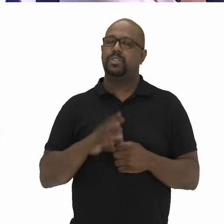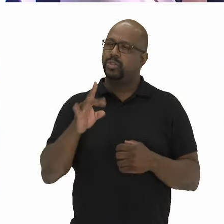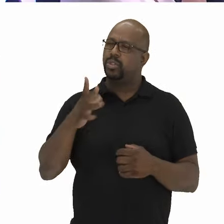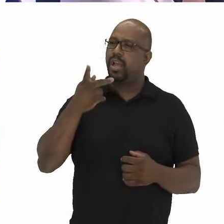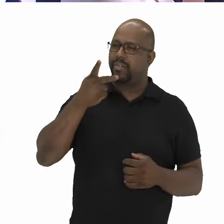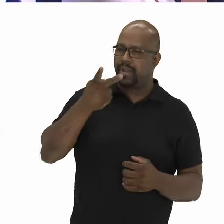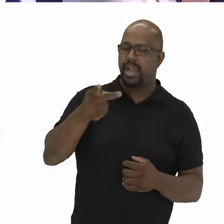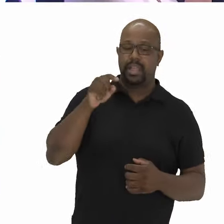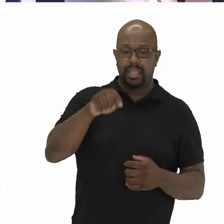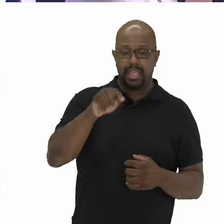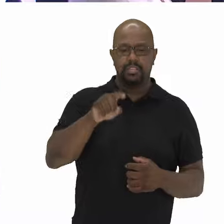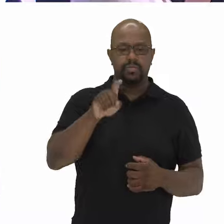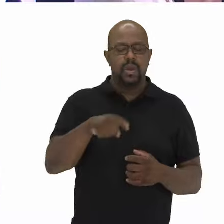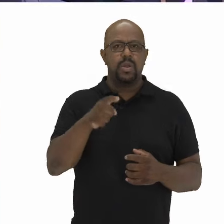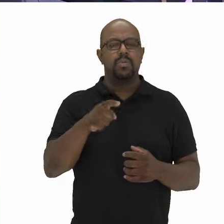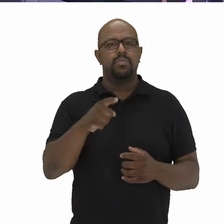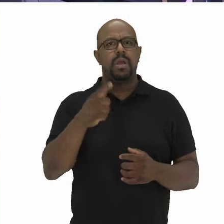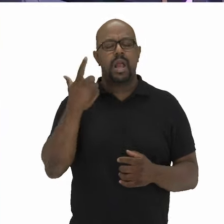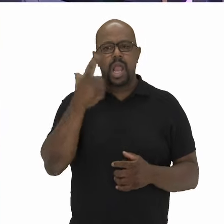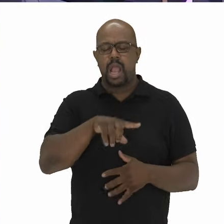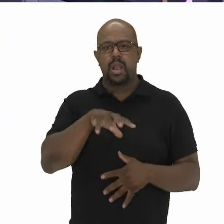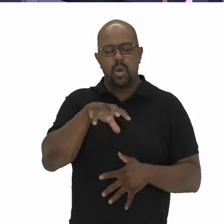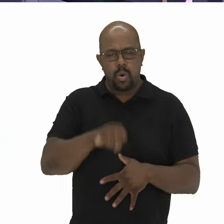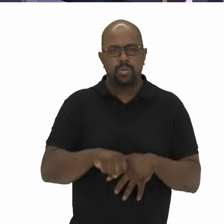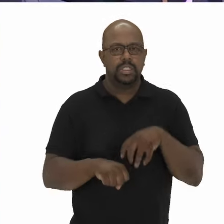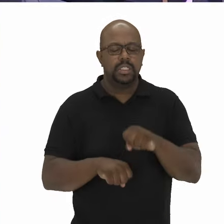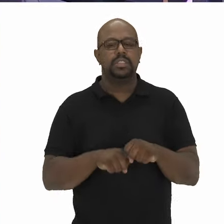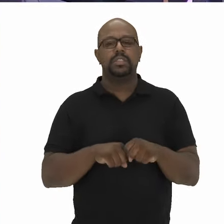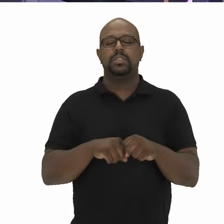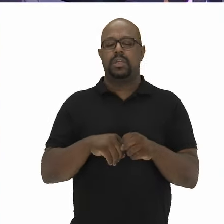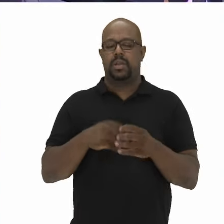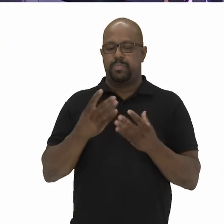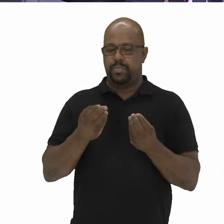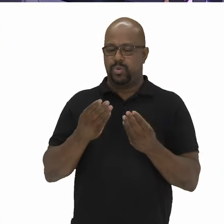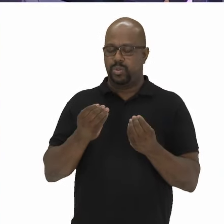gostaria só de citar que isso foi uma conquista